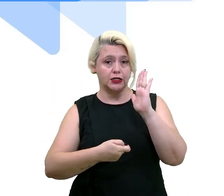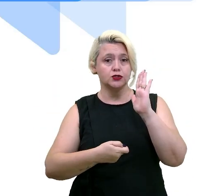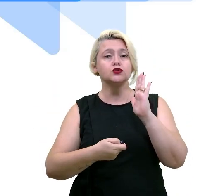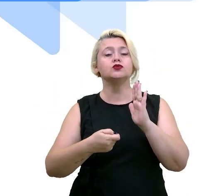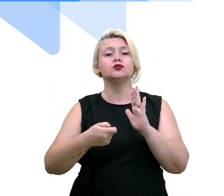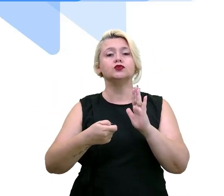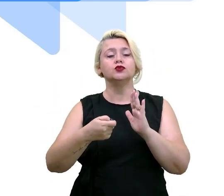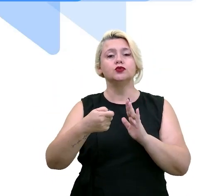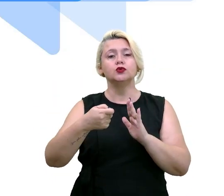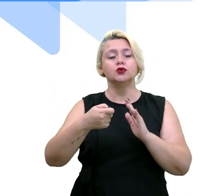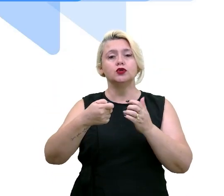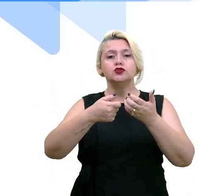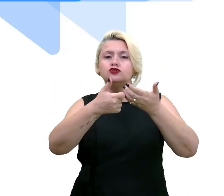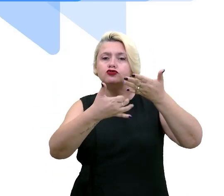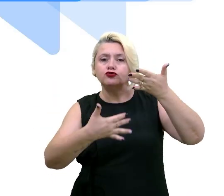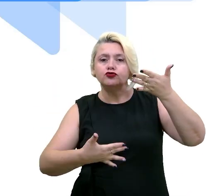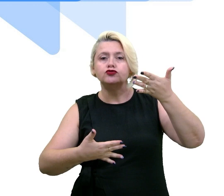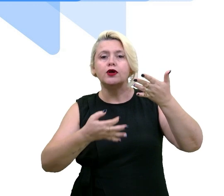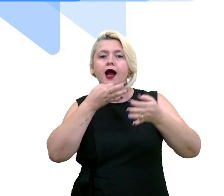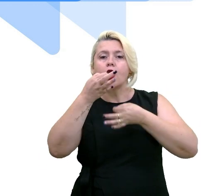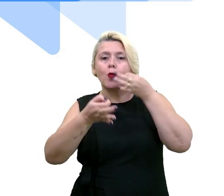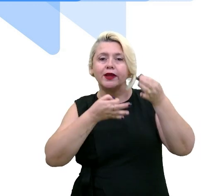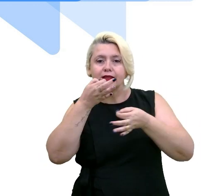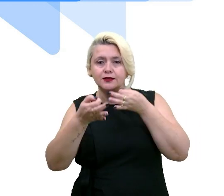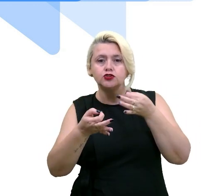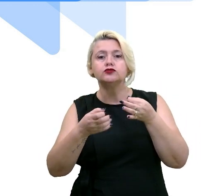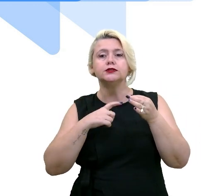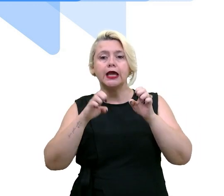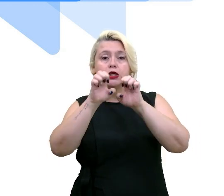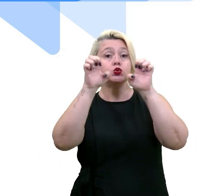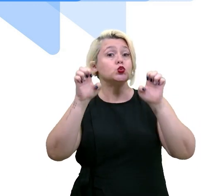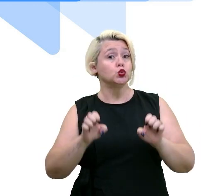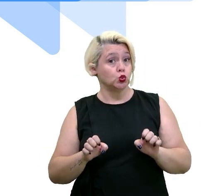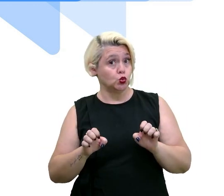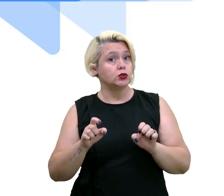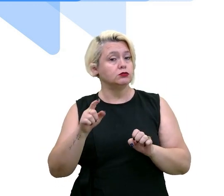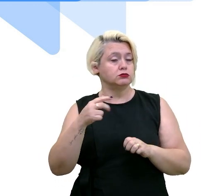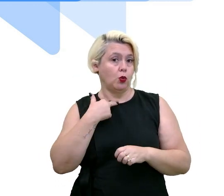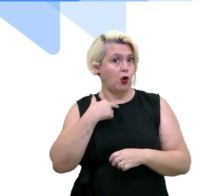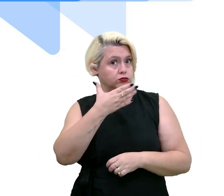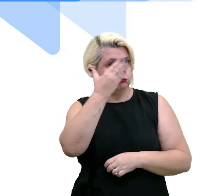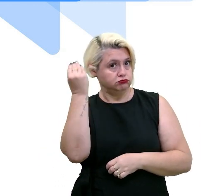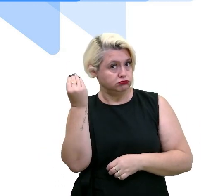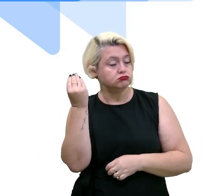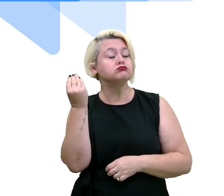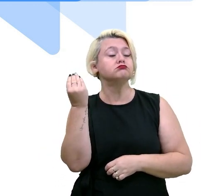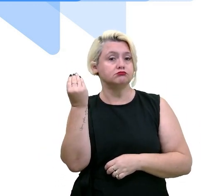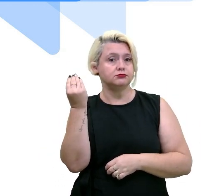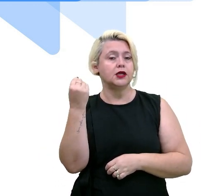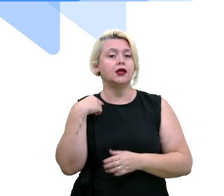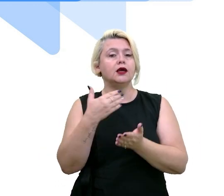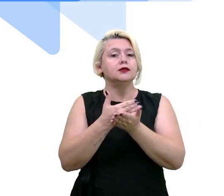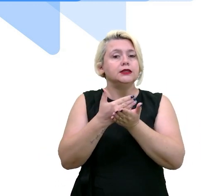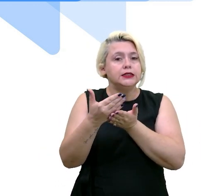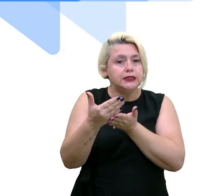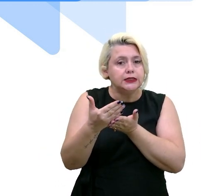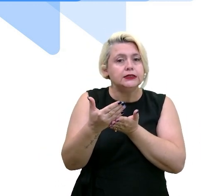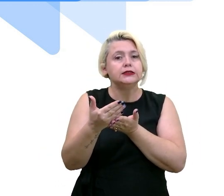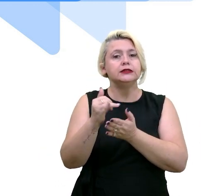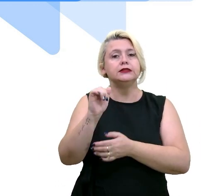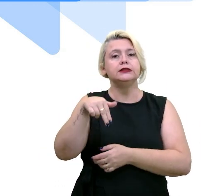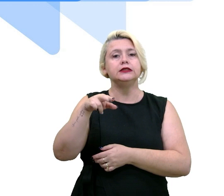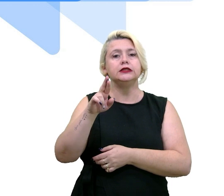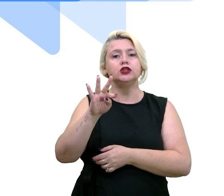dissertativo argumentativo, ele tem essa estrutura que a gente não pode esquecer. A introdução, em que a gente